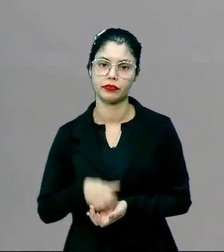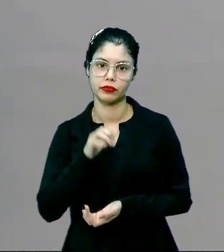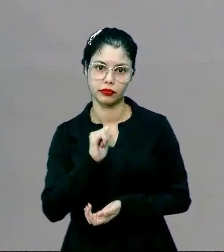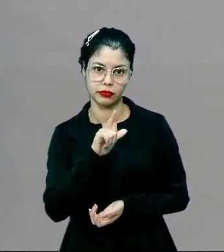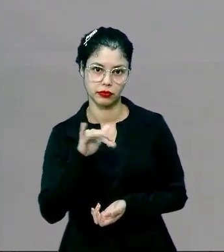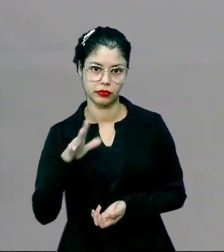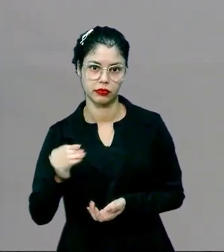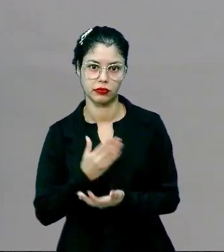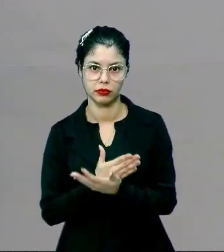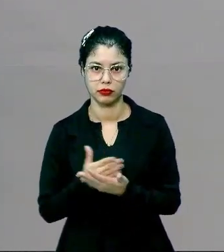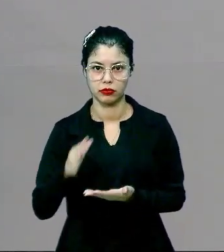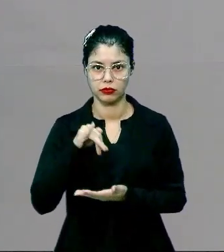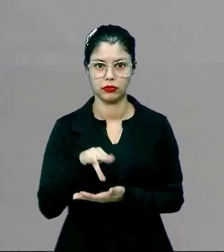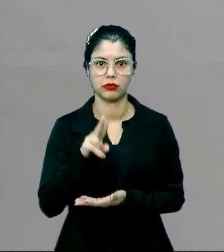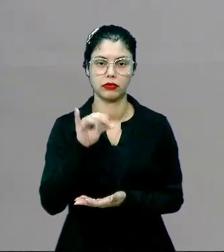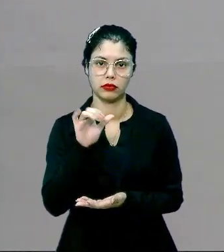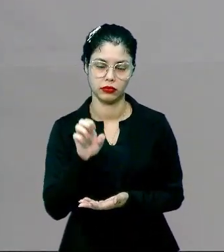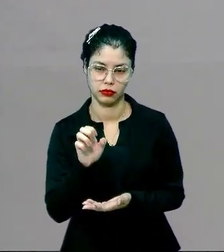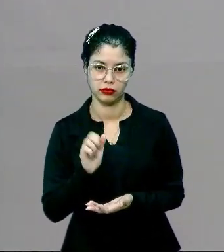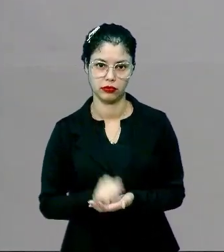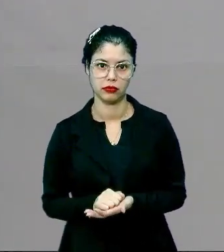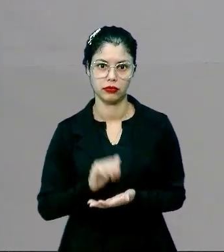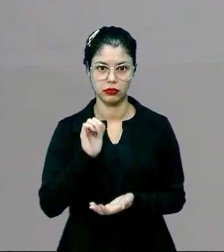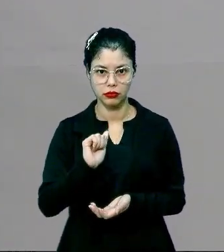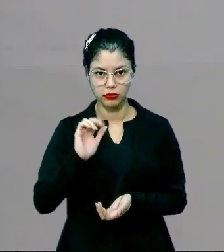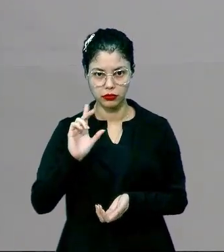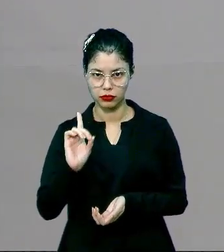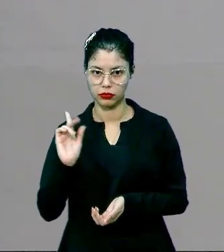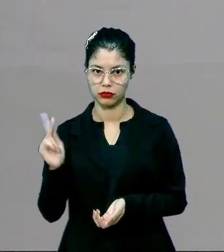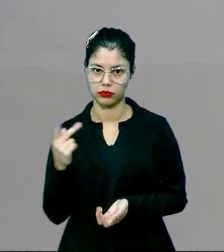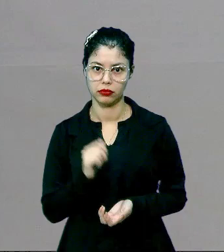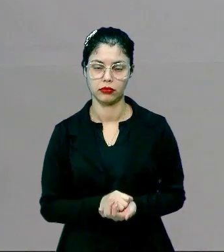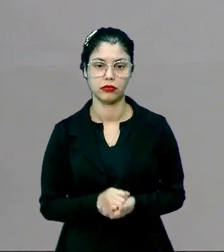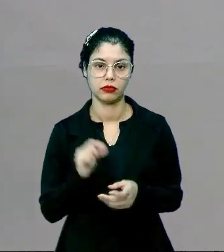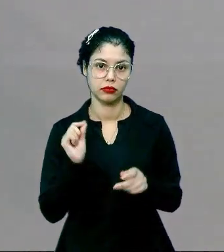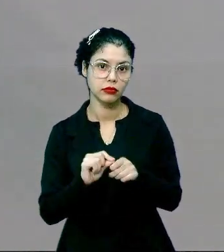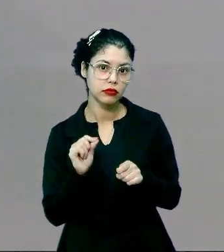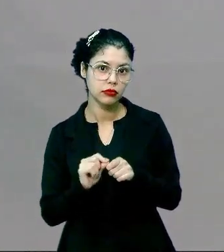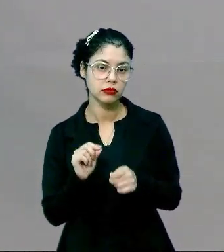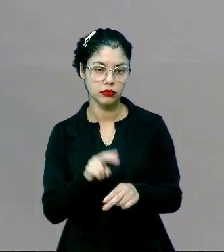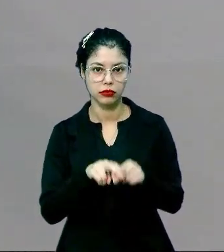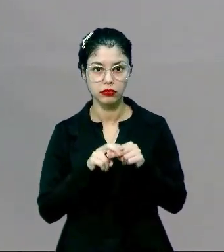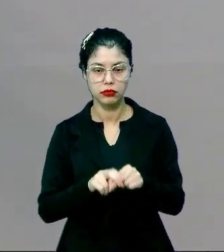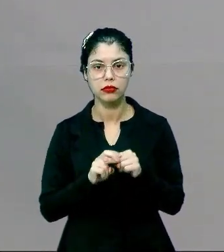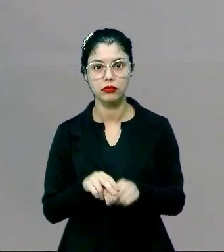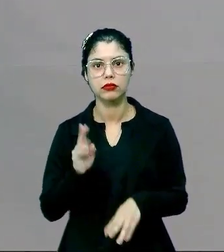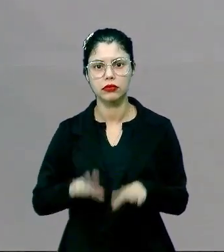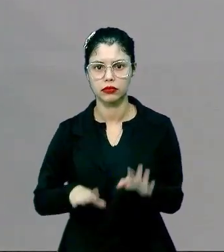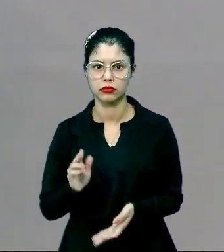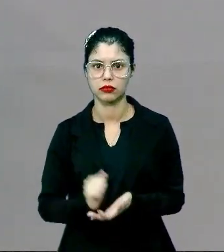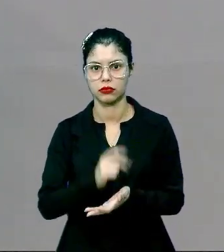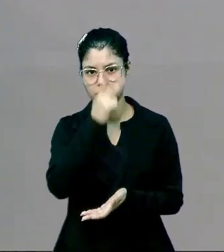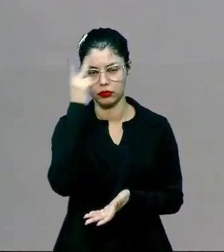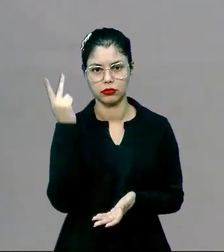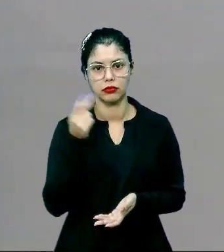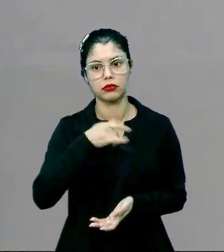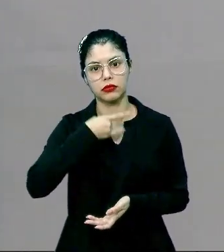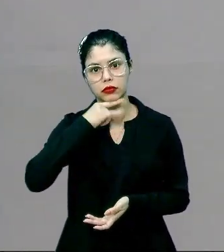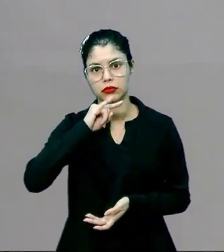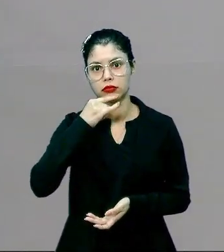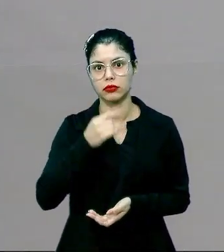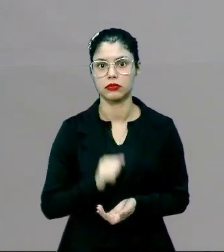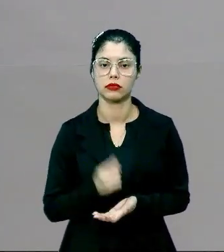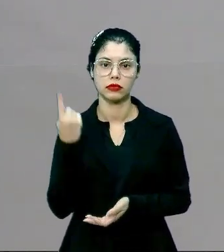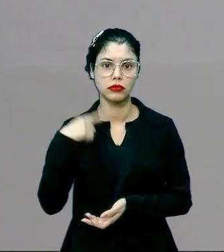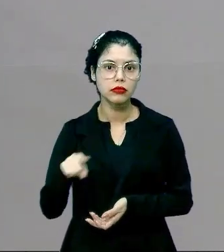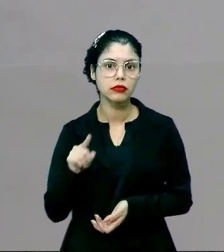álcool, ele inibe, né, o ADH. É por isso que muitas vezes uma pessoa que bebe, ela tem vontade